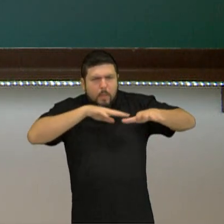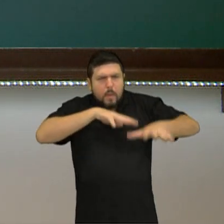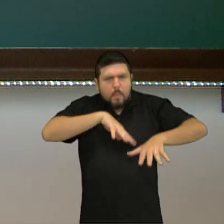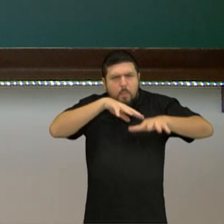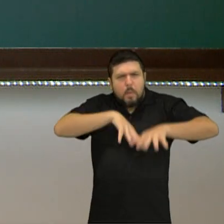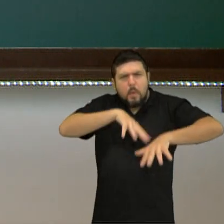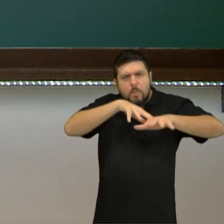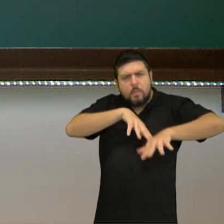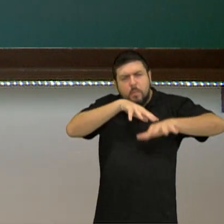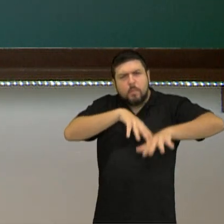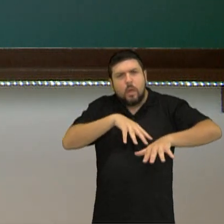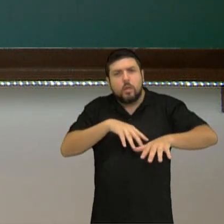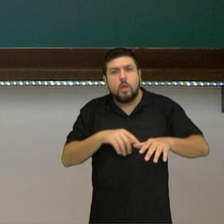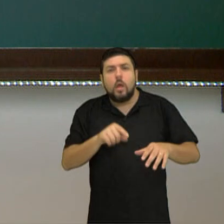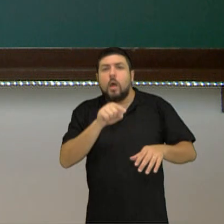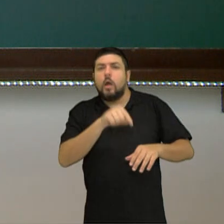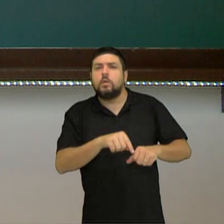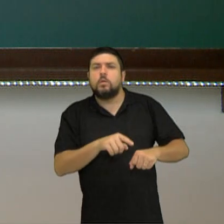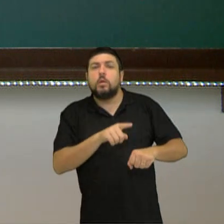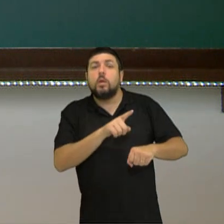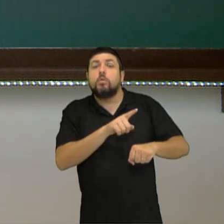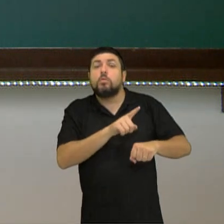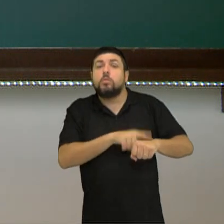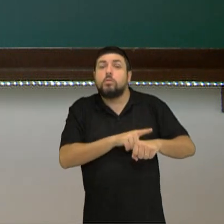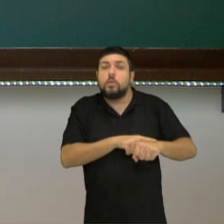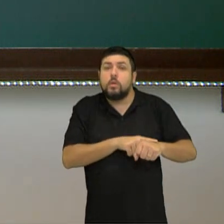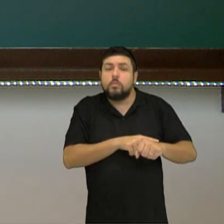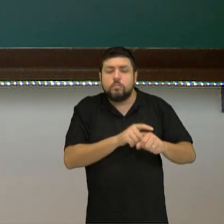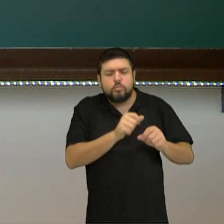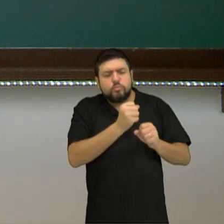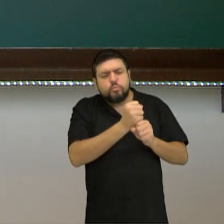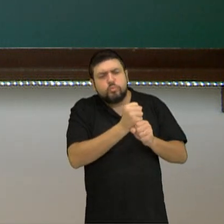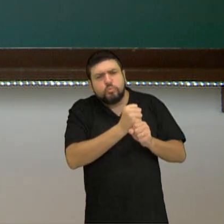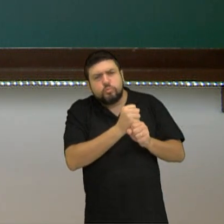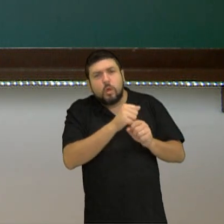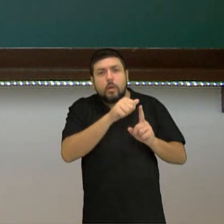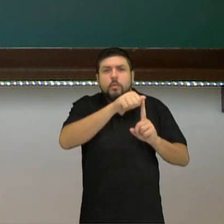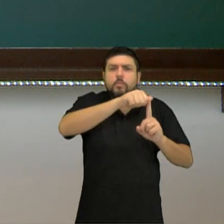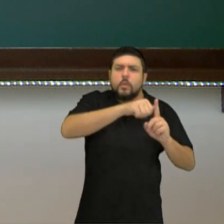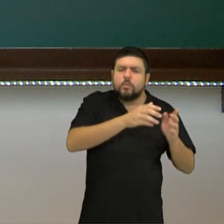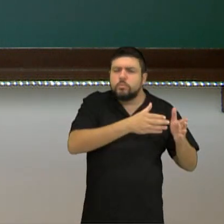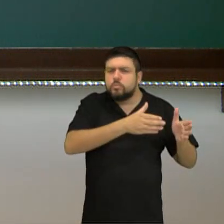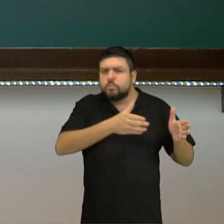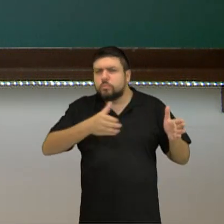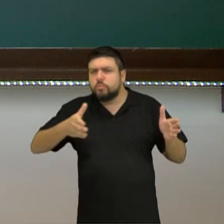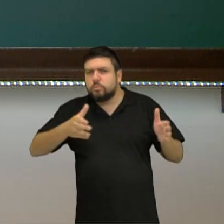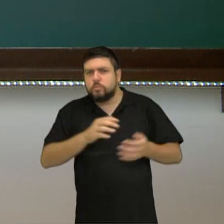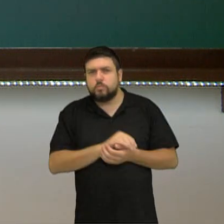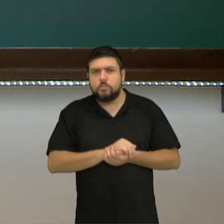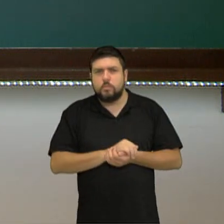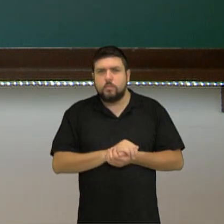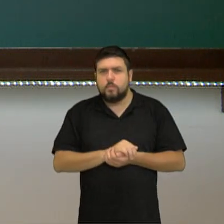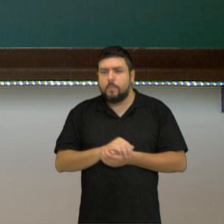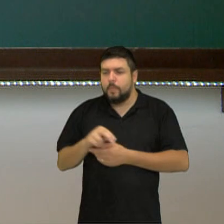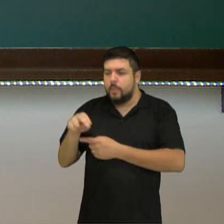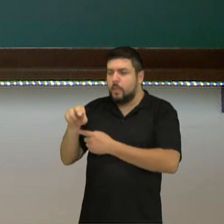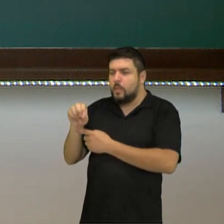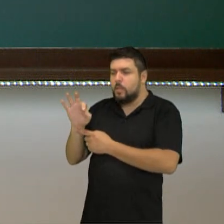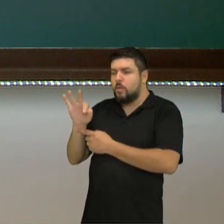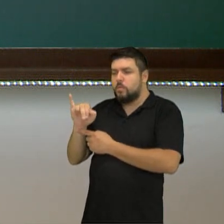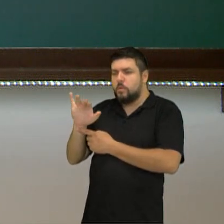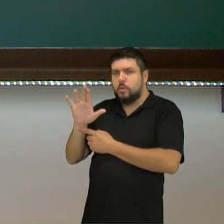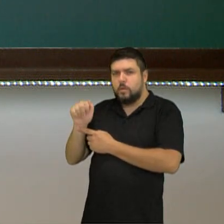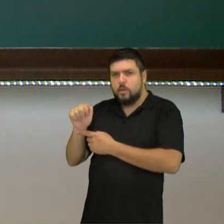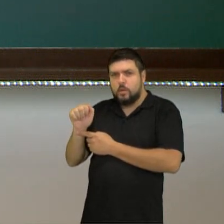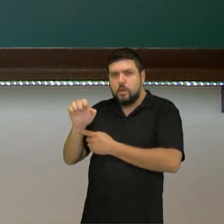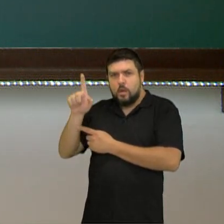com um recorte de tempo maior, com a opinião de especialistas. Então, a notícia seria um texto que iria